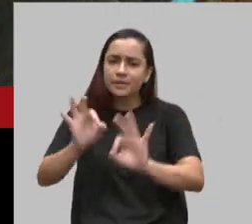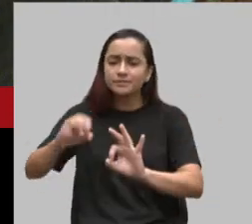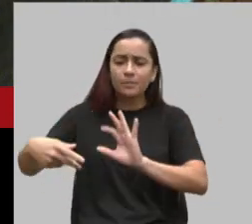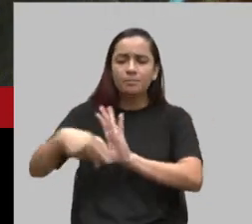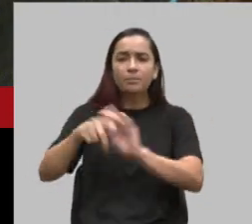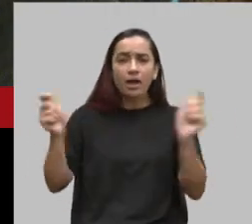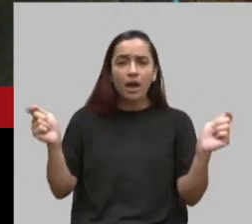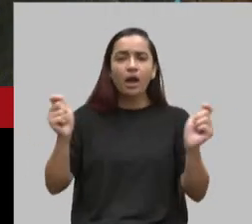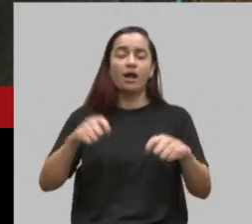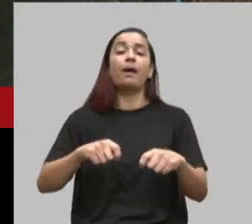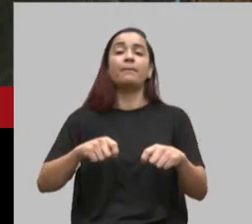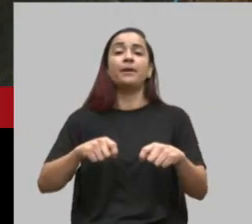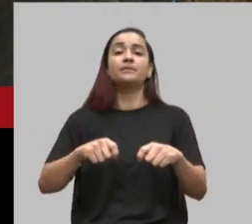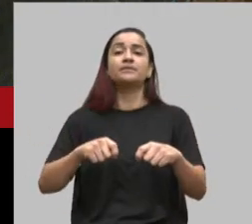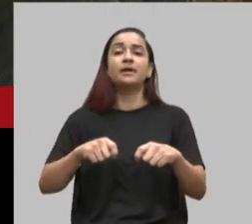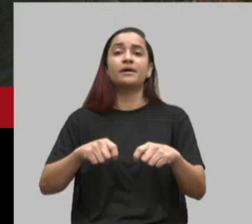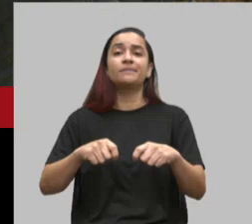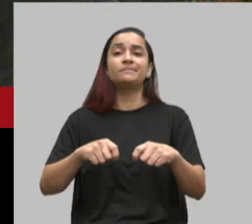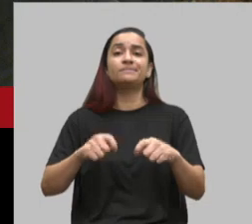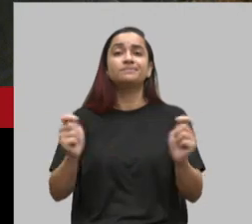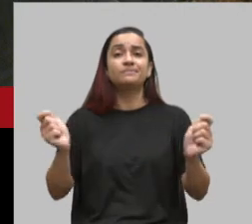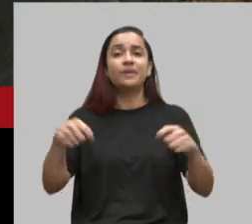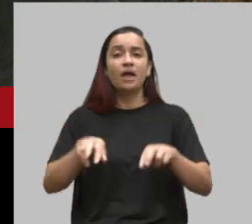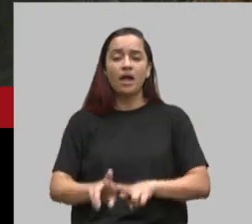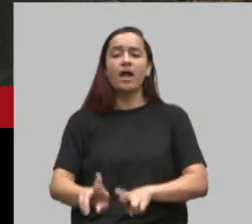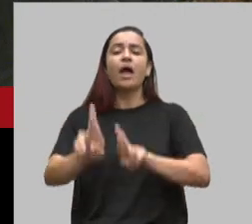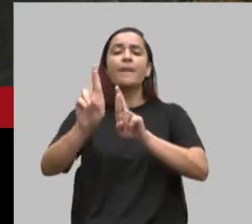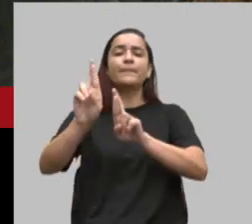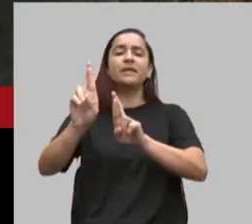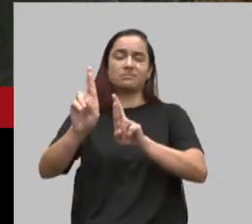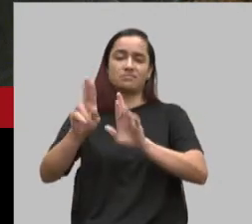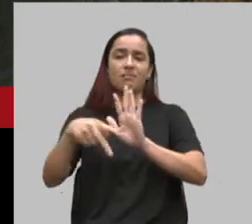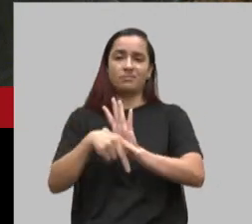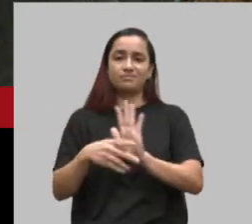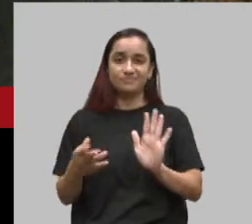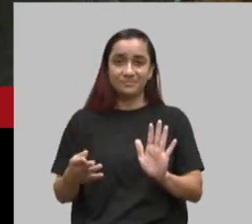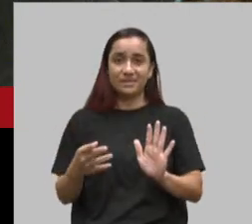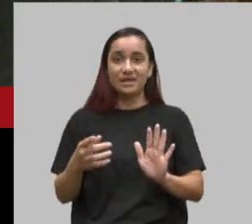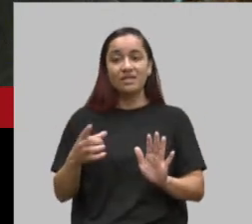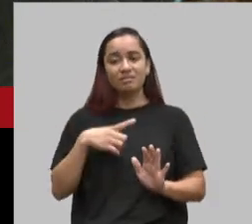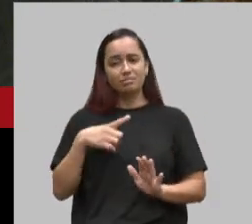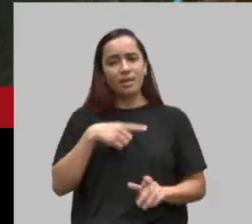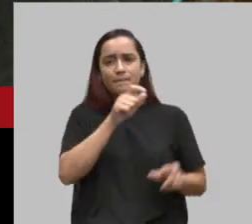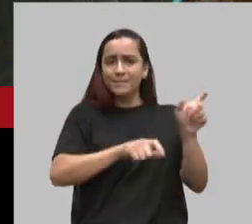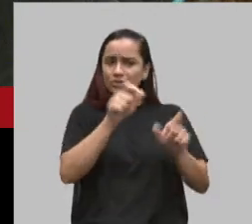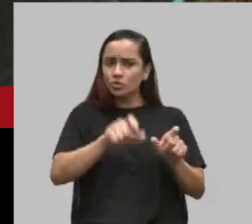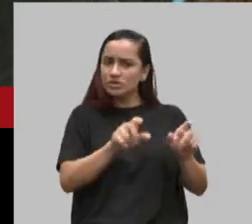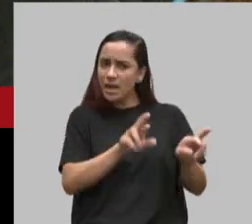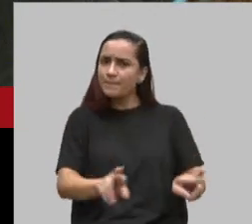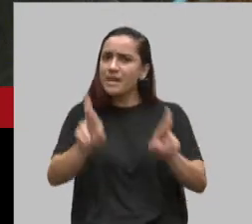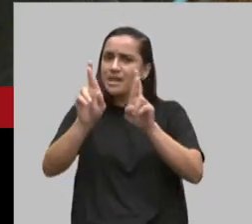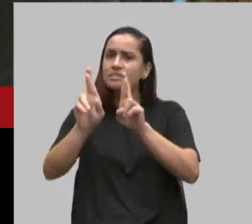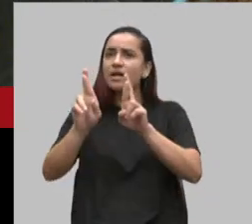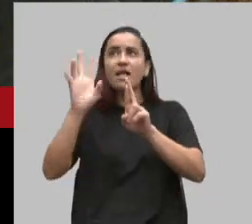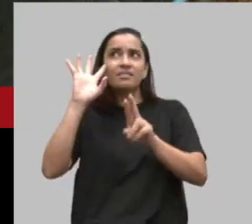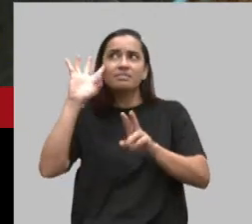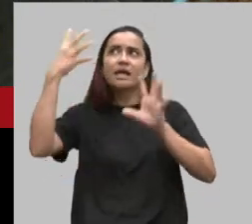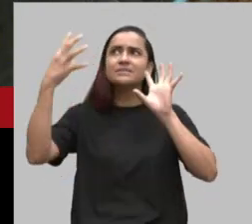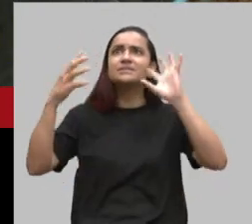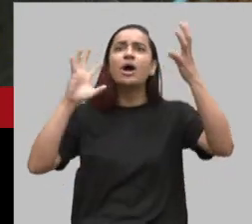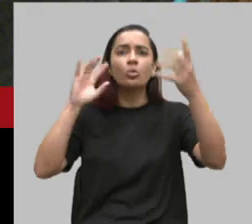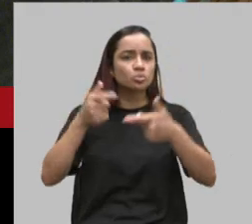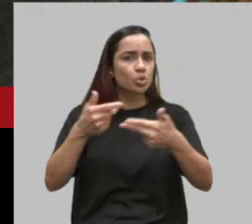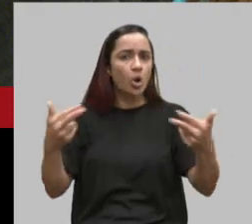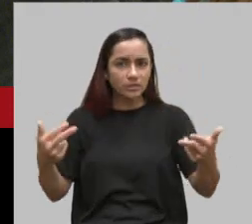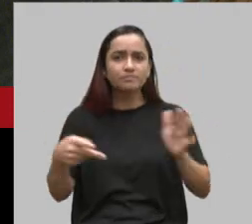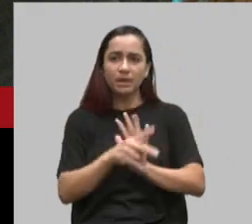se eh Se representar para que a gente não tenha pessoas que não não nos representam decidindo coisas por nós então